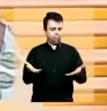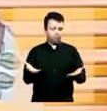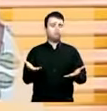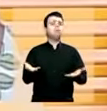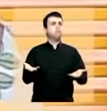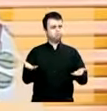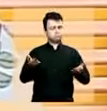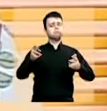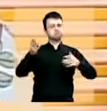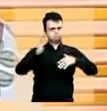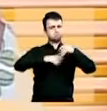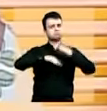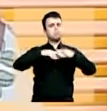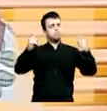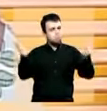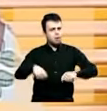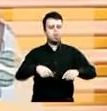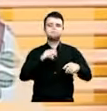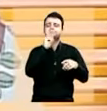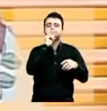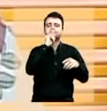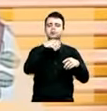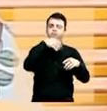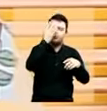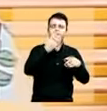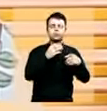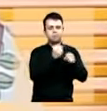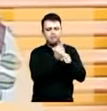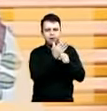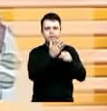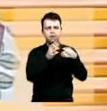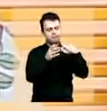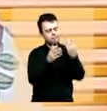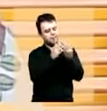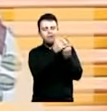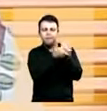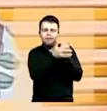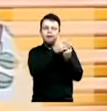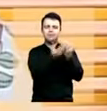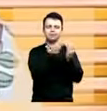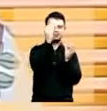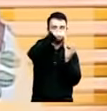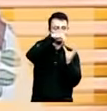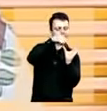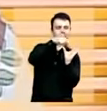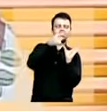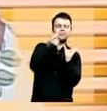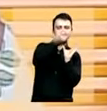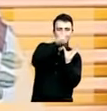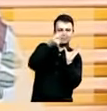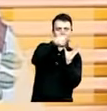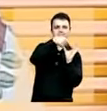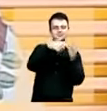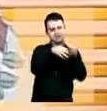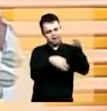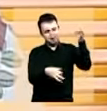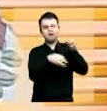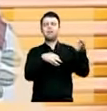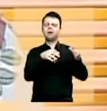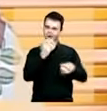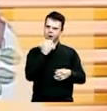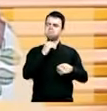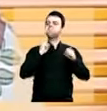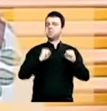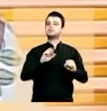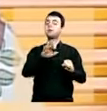usar perfeitamente as cascas, a semente, os talos, né? E a maioria é jogado